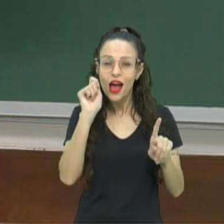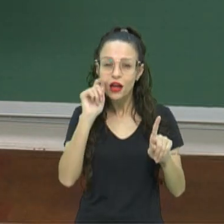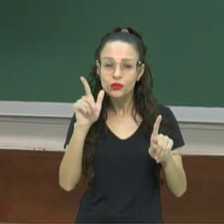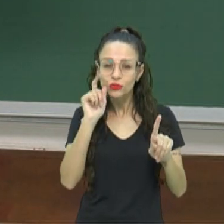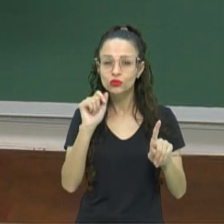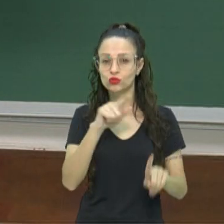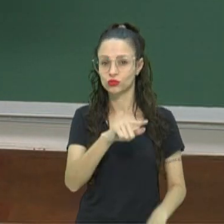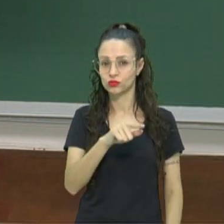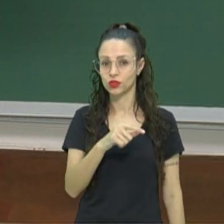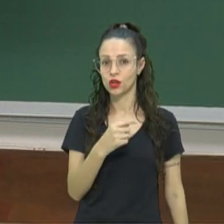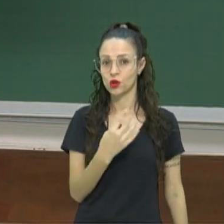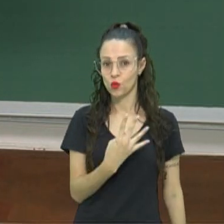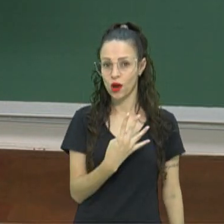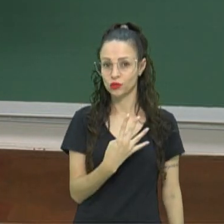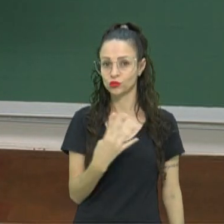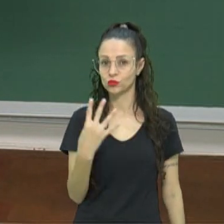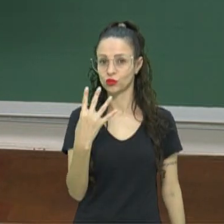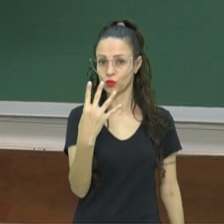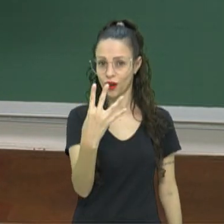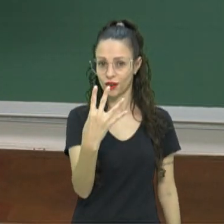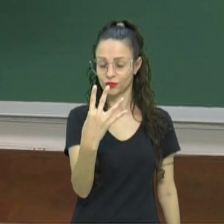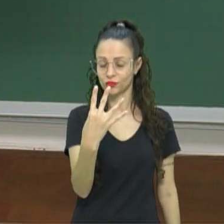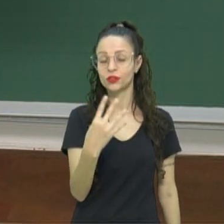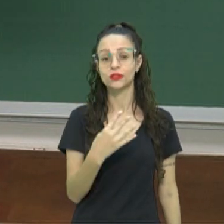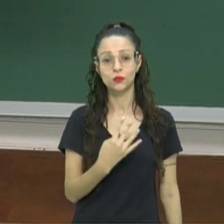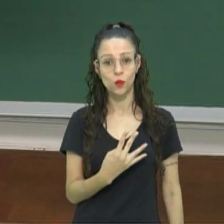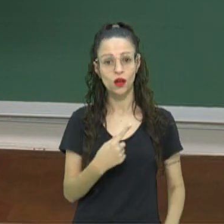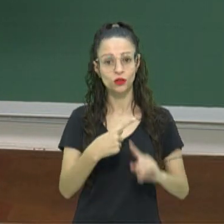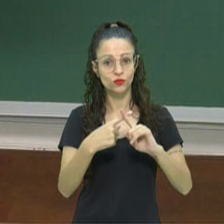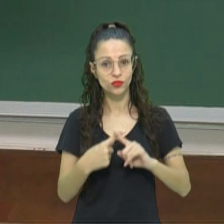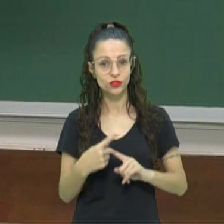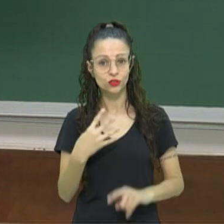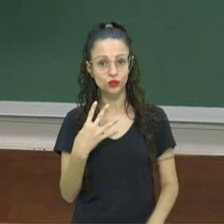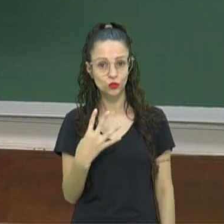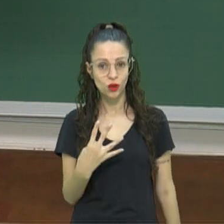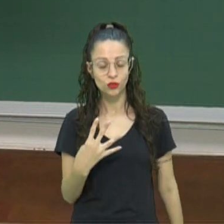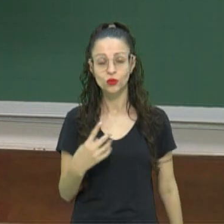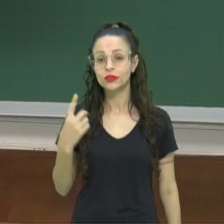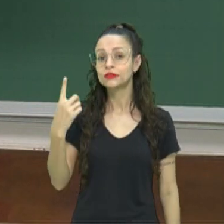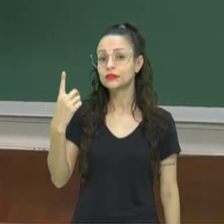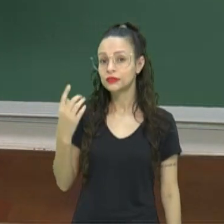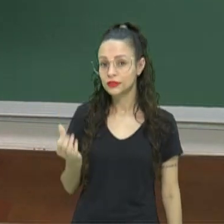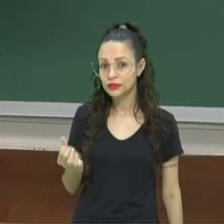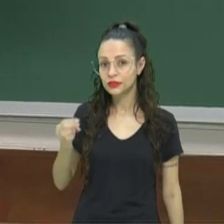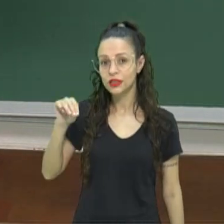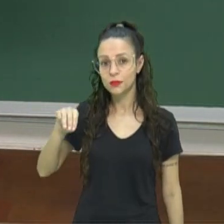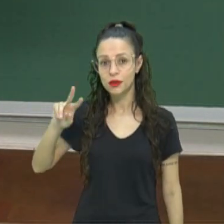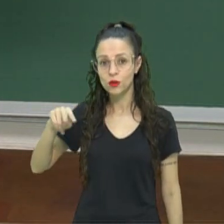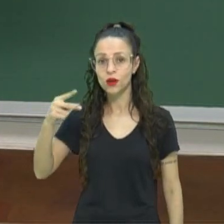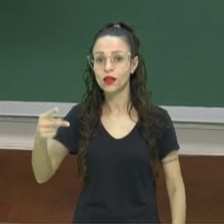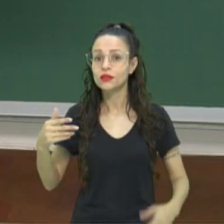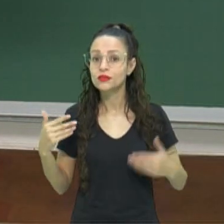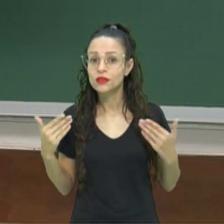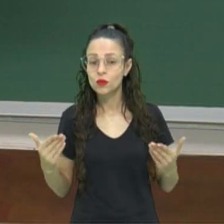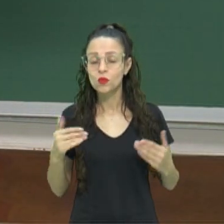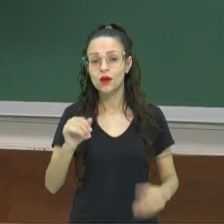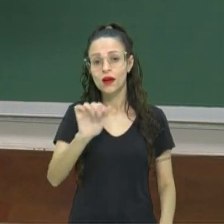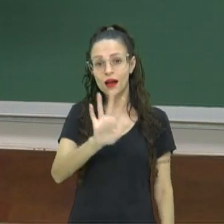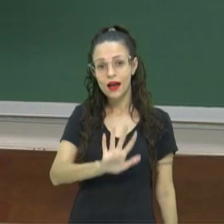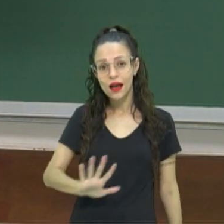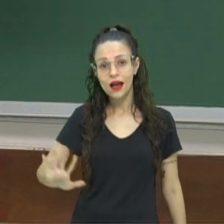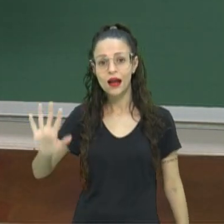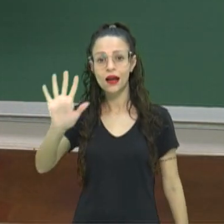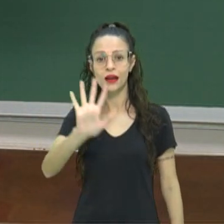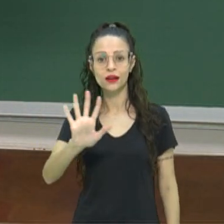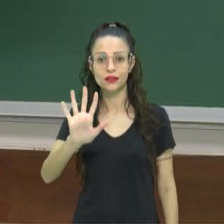é 4 por 4, 4 vezes 4, 16 metros quadrados. Então, a área que eu quero da